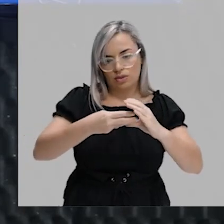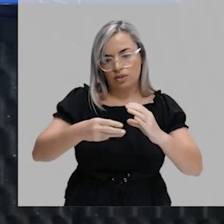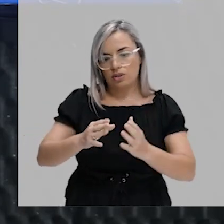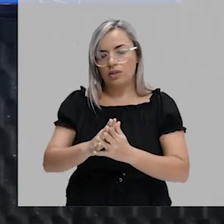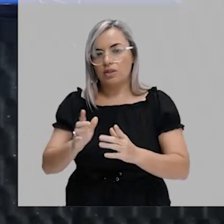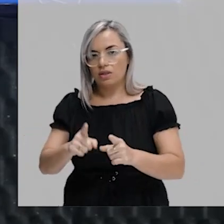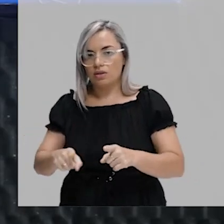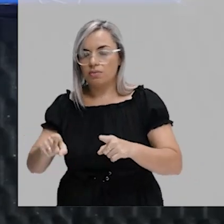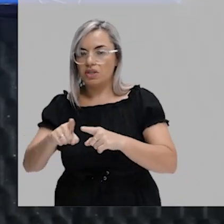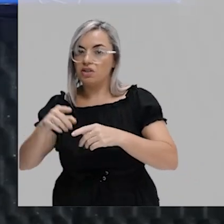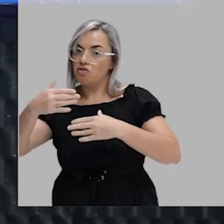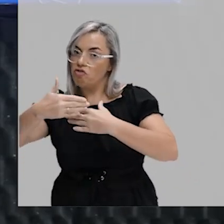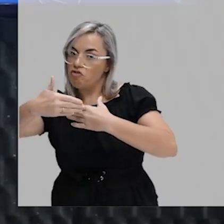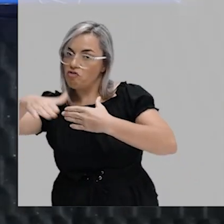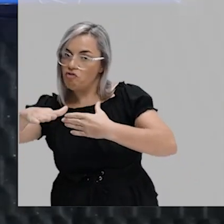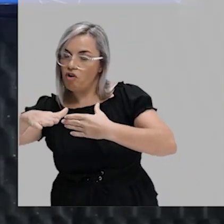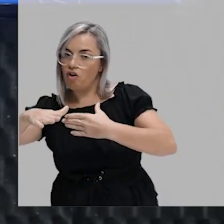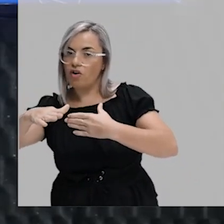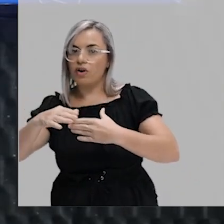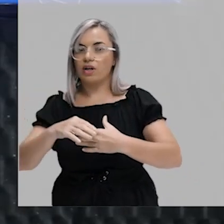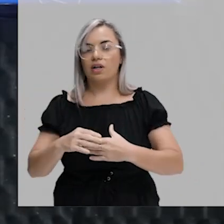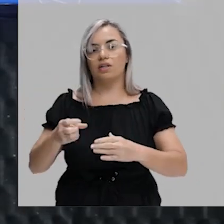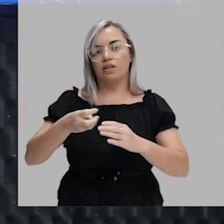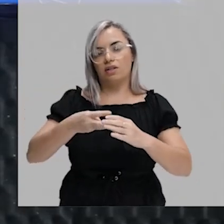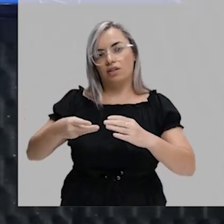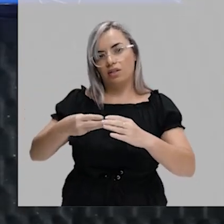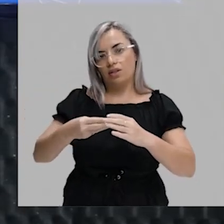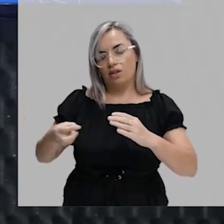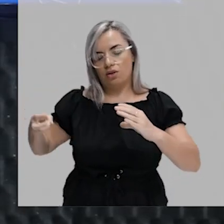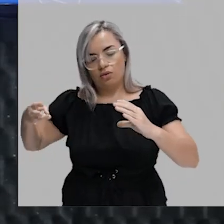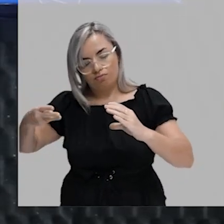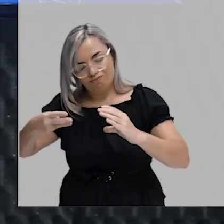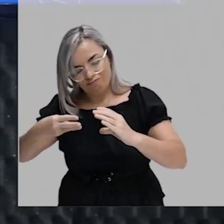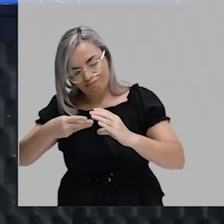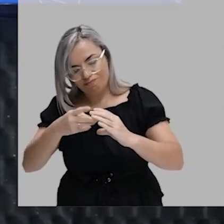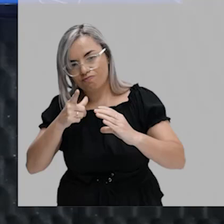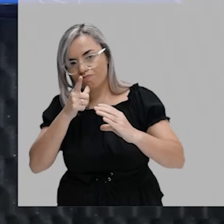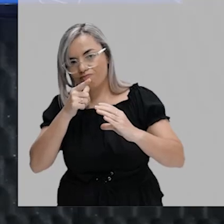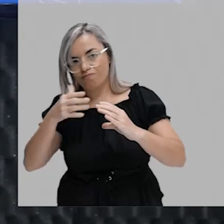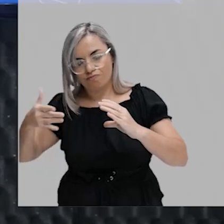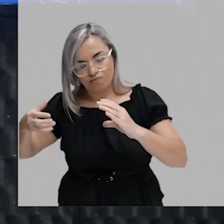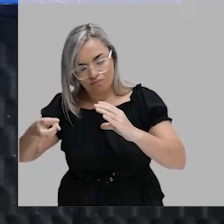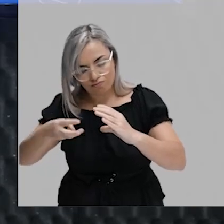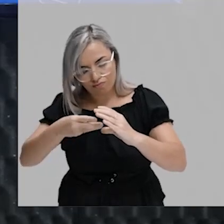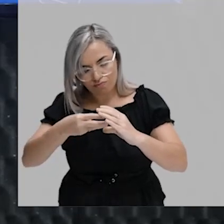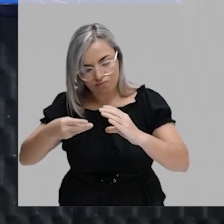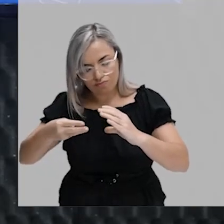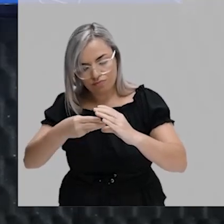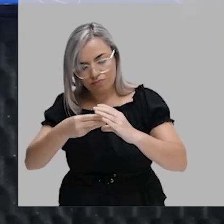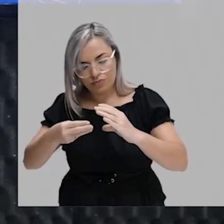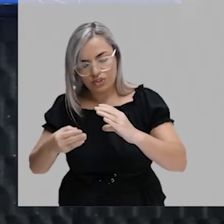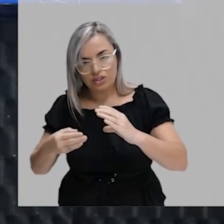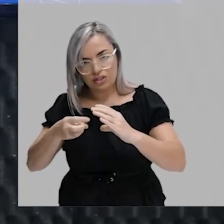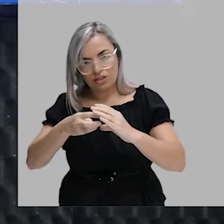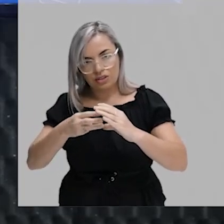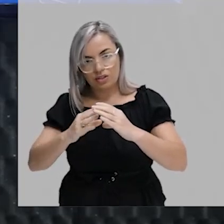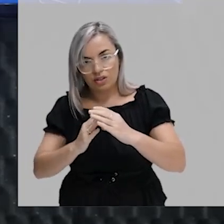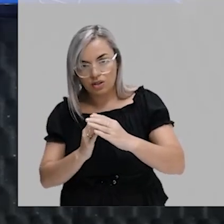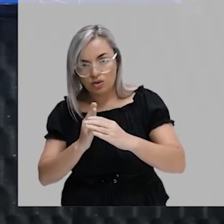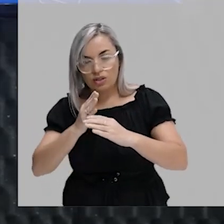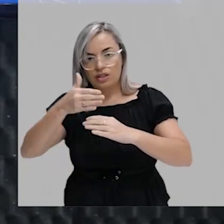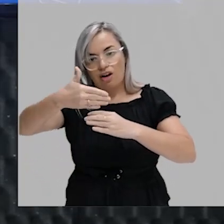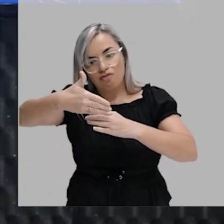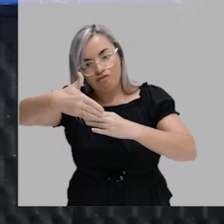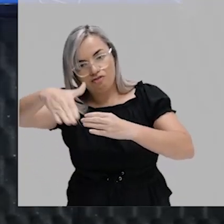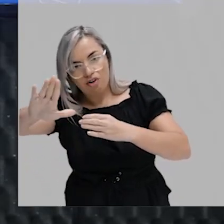da célula, né? Que é o líquido intracelular, que é o de dentro da célula, e o líquido extracelular, que é aquele que fica